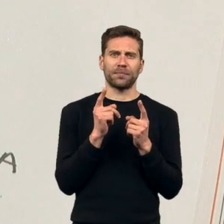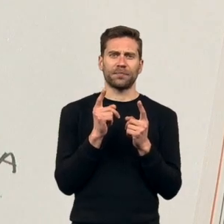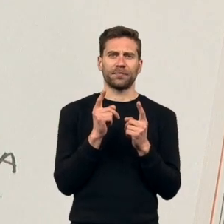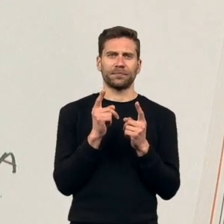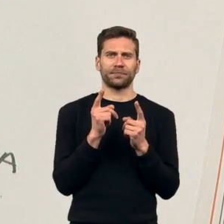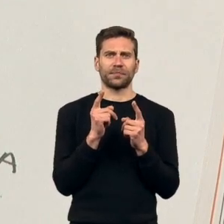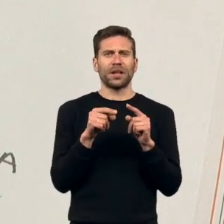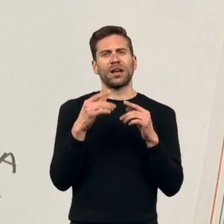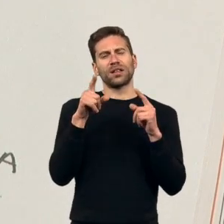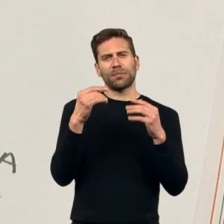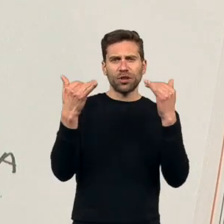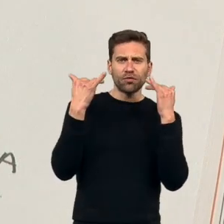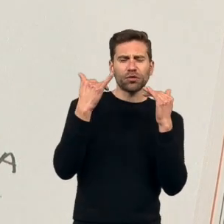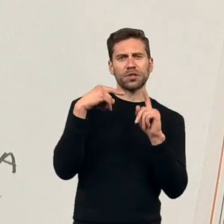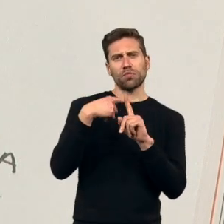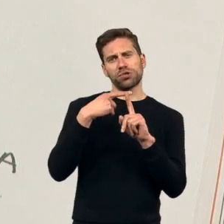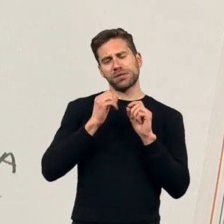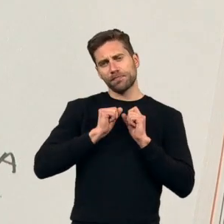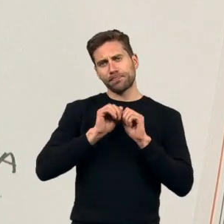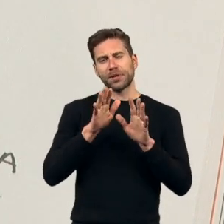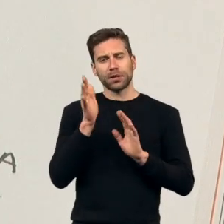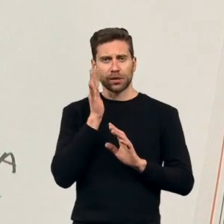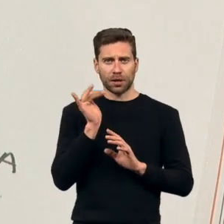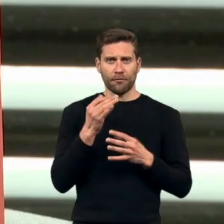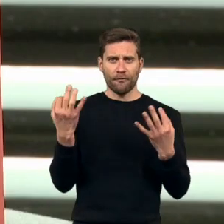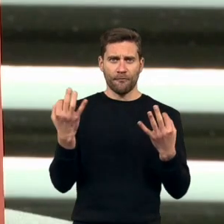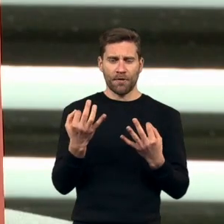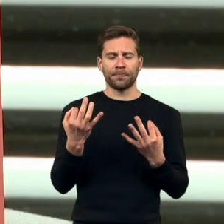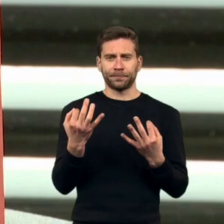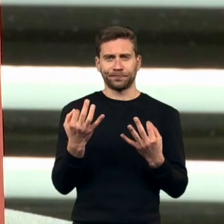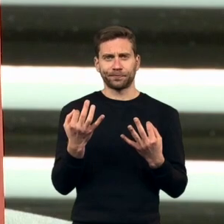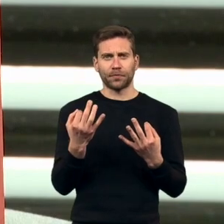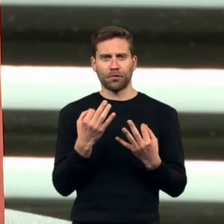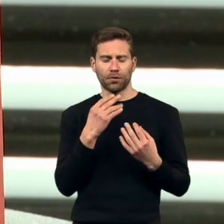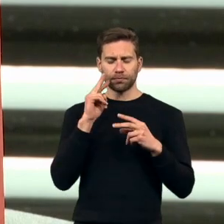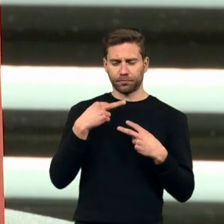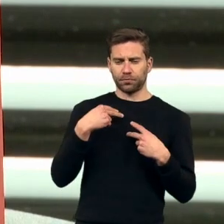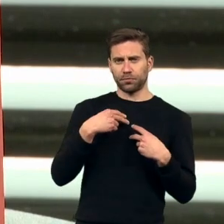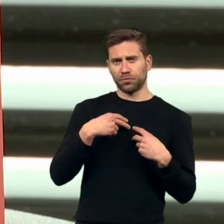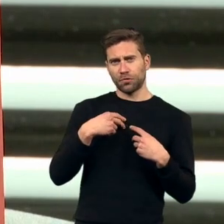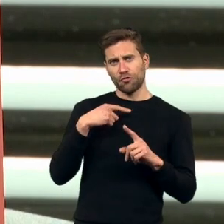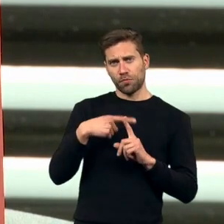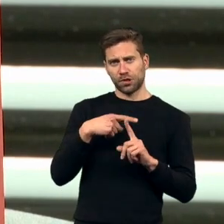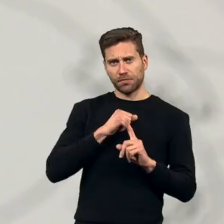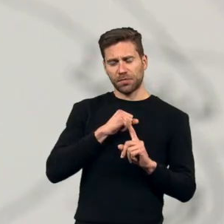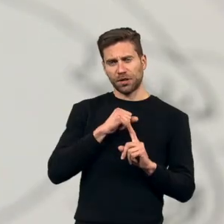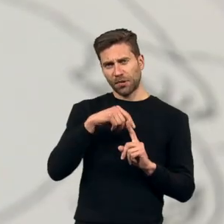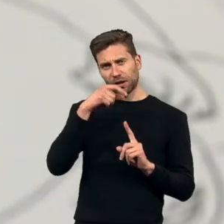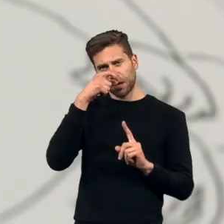uma mensagem positiva. Isso tentei fazer, é bom para mim e acho que é bom para os outros.